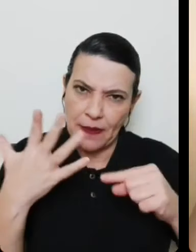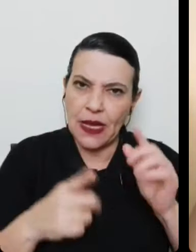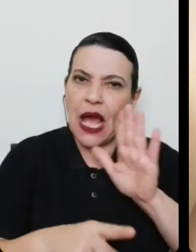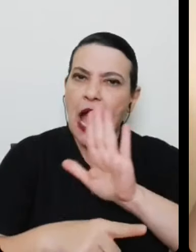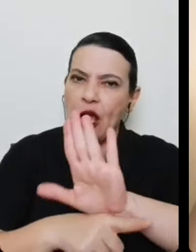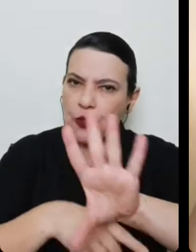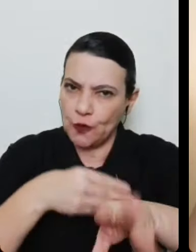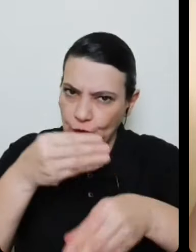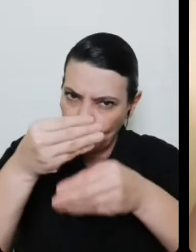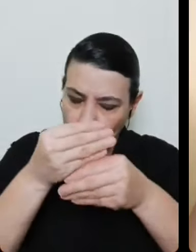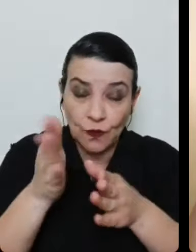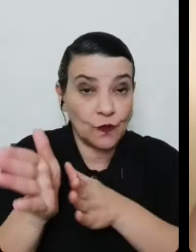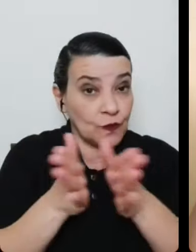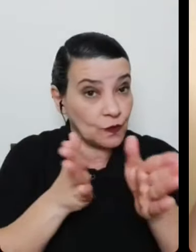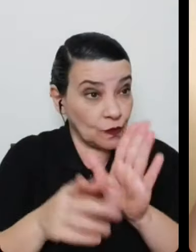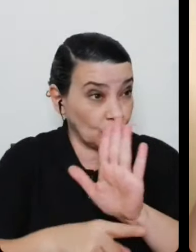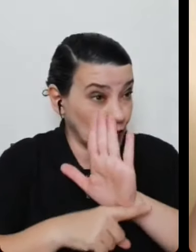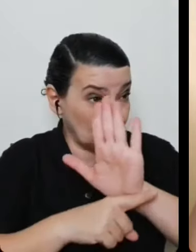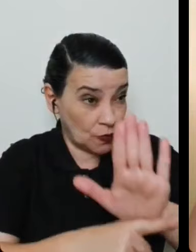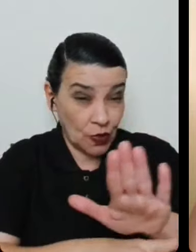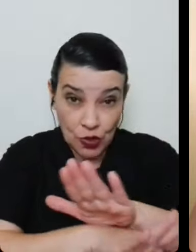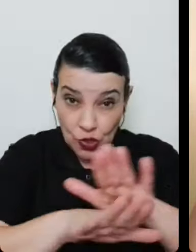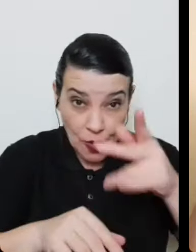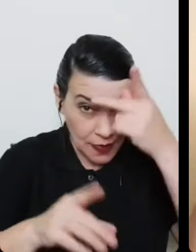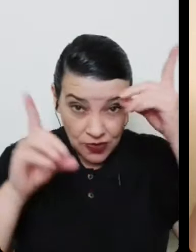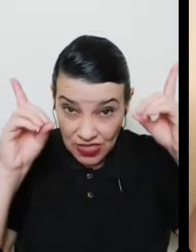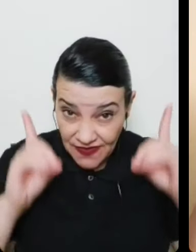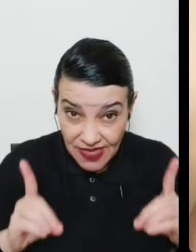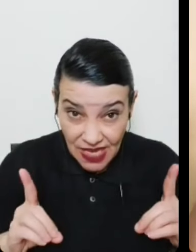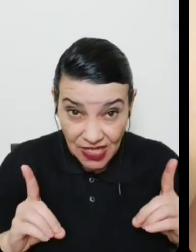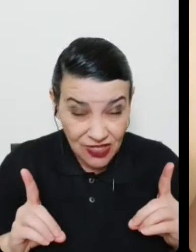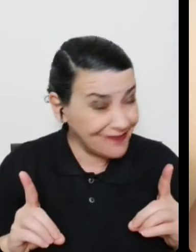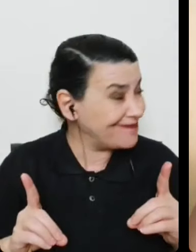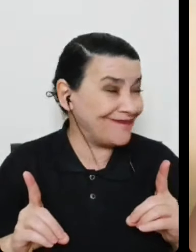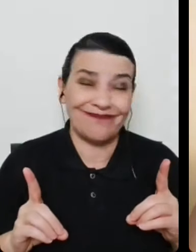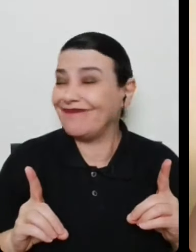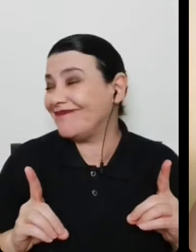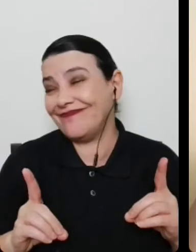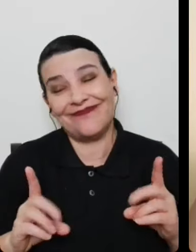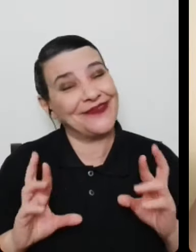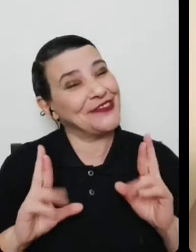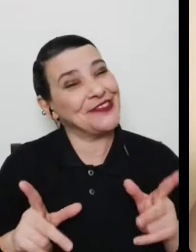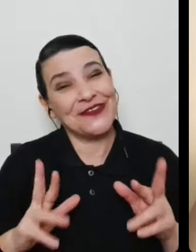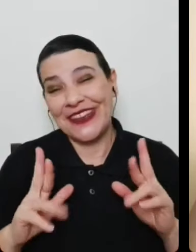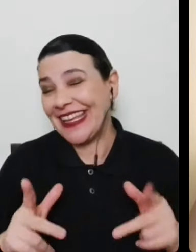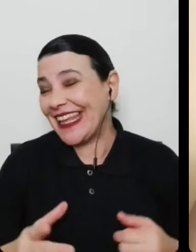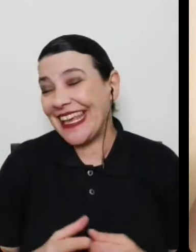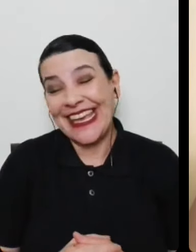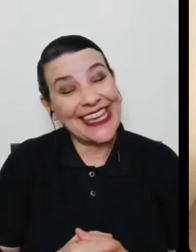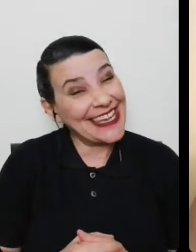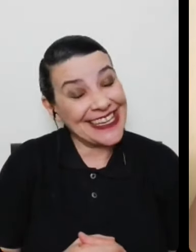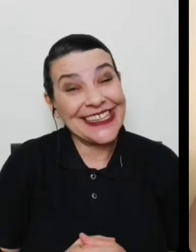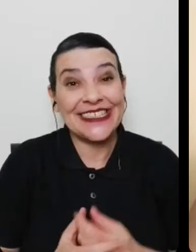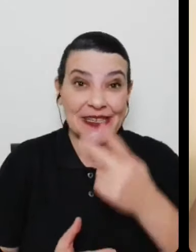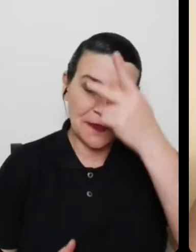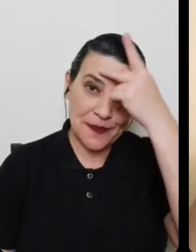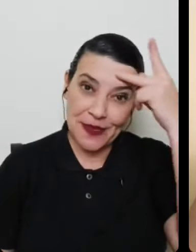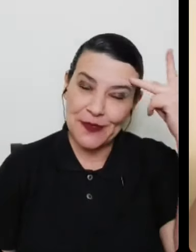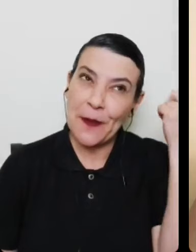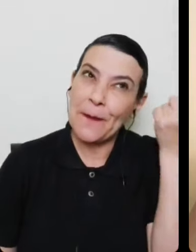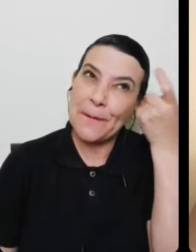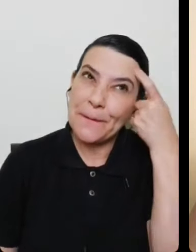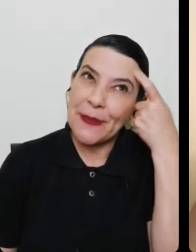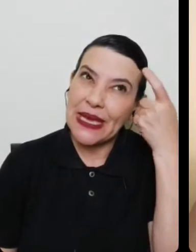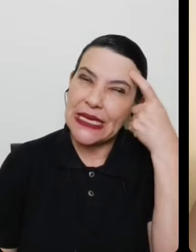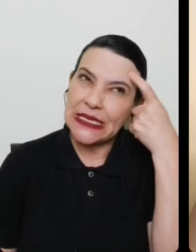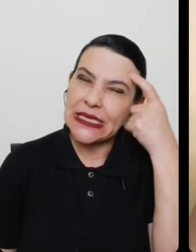acessibilidade beneficiam só pessoas com deficiência também está equivocada. Quer dizer, a pessoa que pensa em números, ela